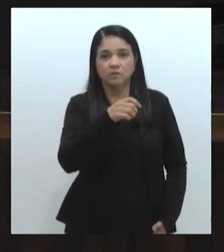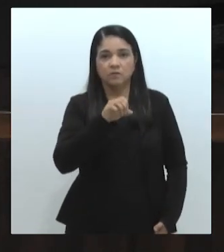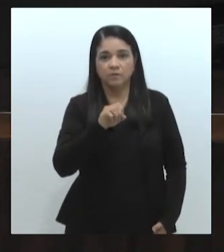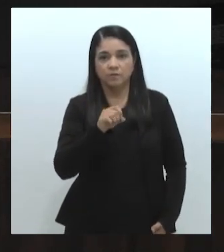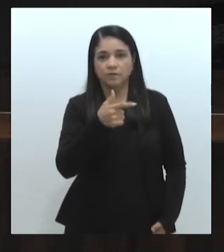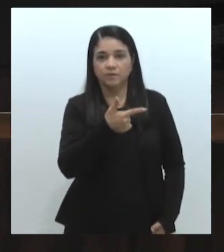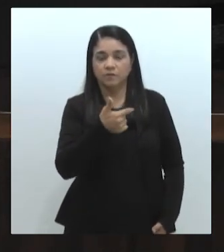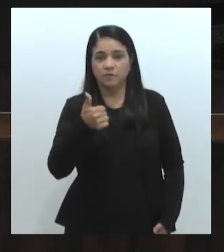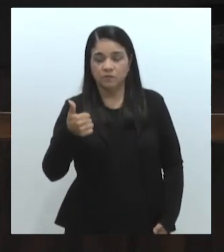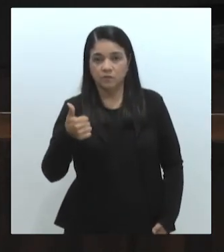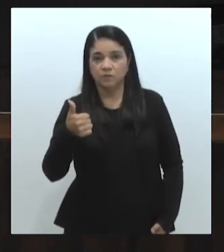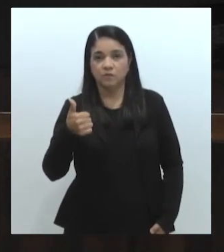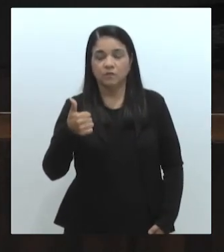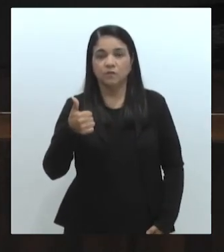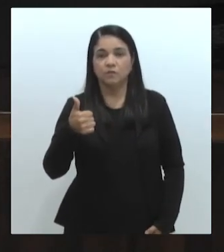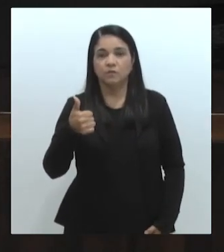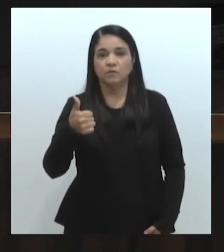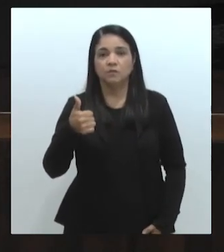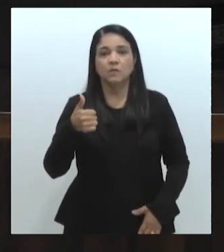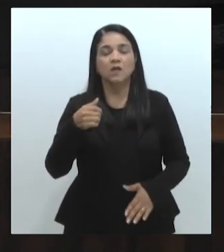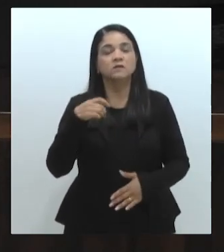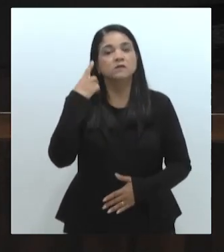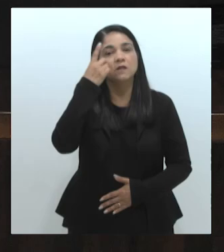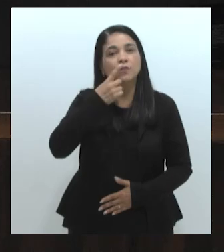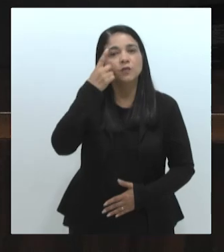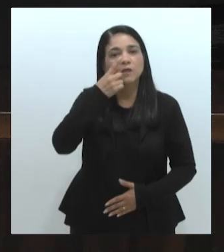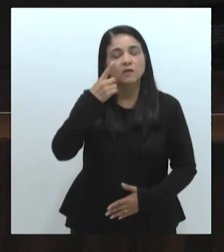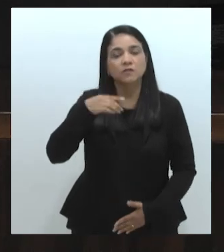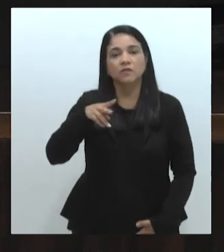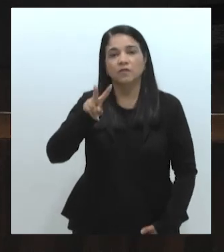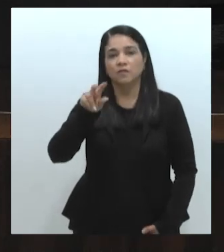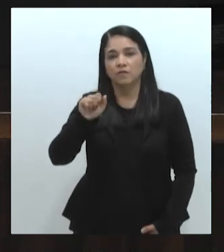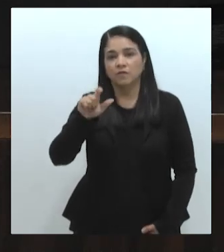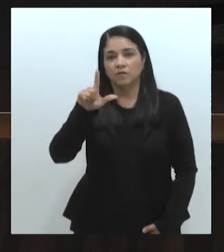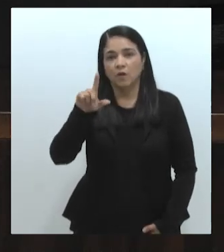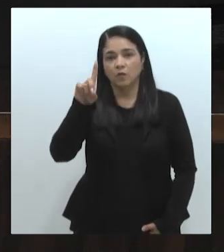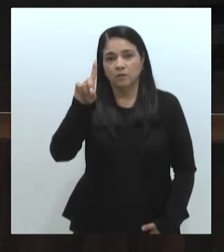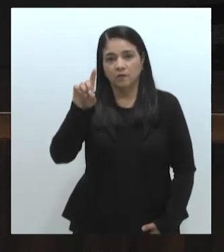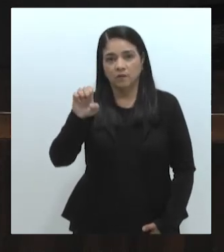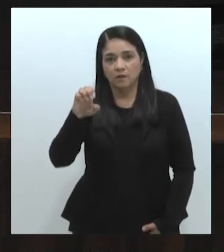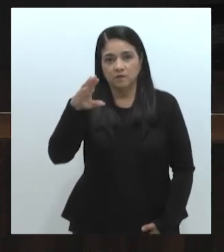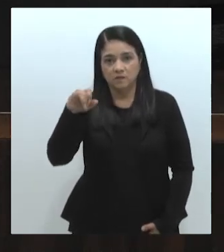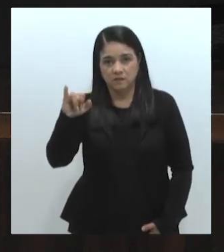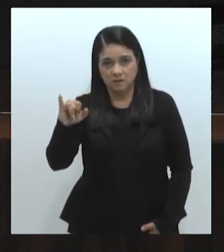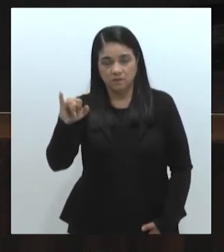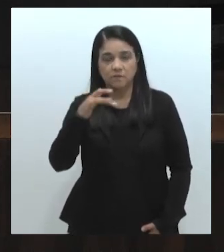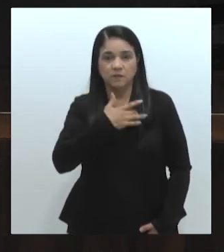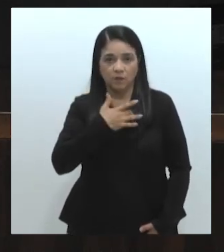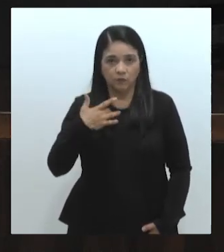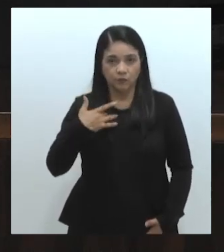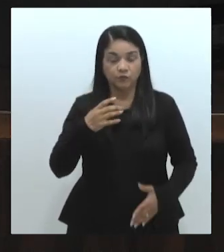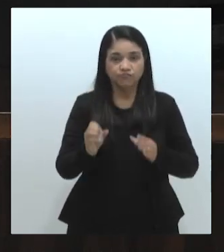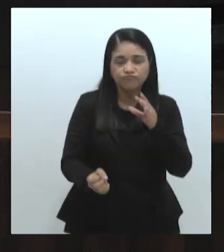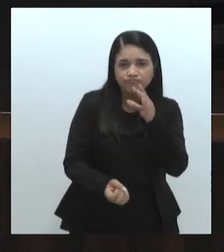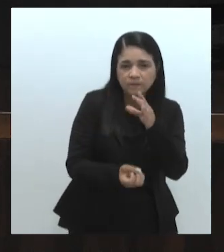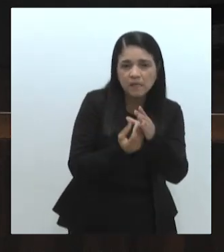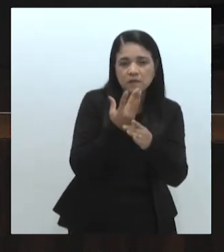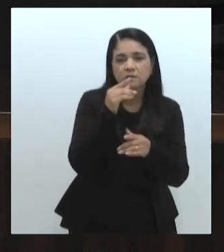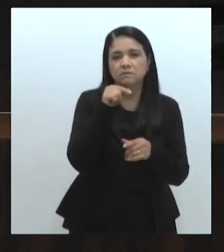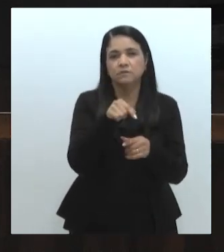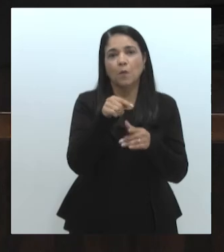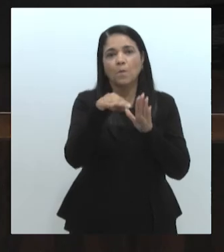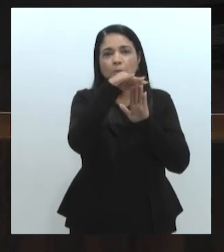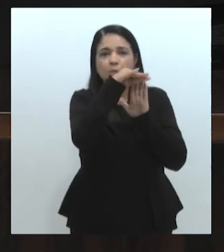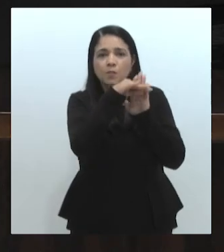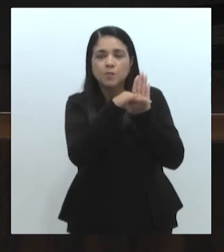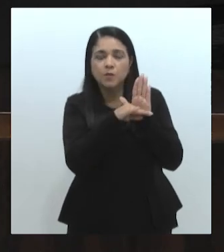4.658 de 2021, de autoria do deputado Valdeci da Saúde, que dispõe sobre a criação do